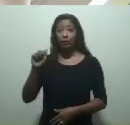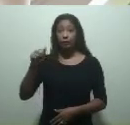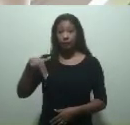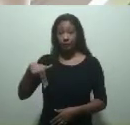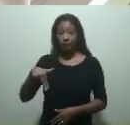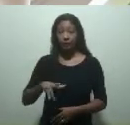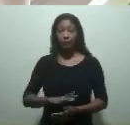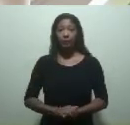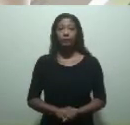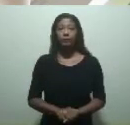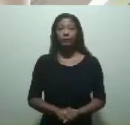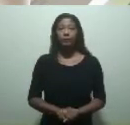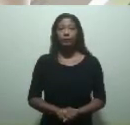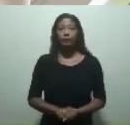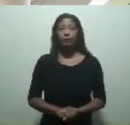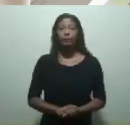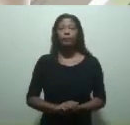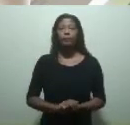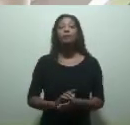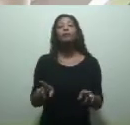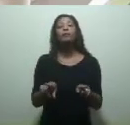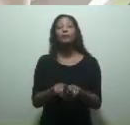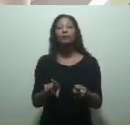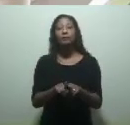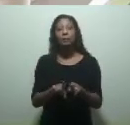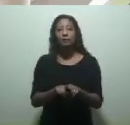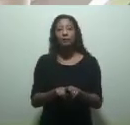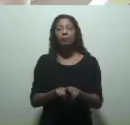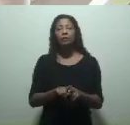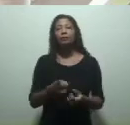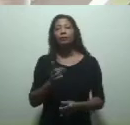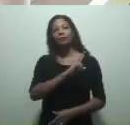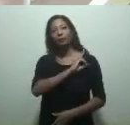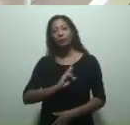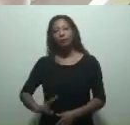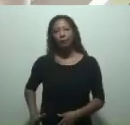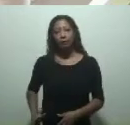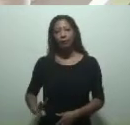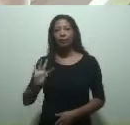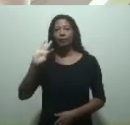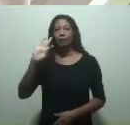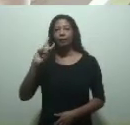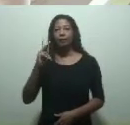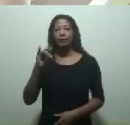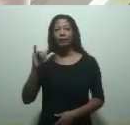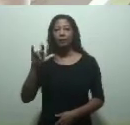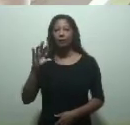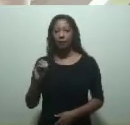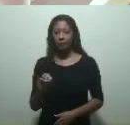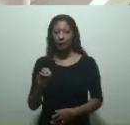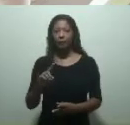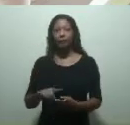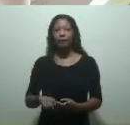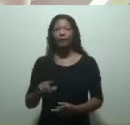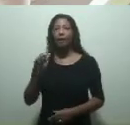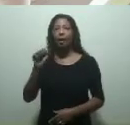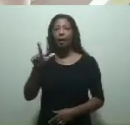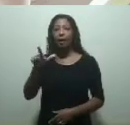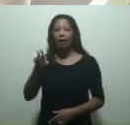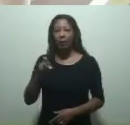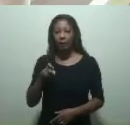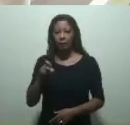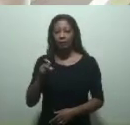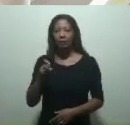Paiva. Além dos demais edis, Antônio Tiago Cartacho Ferreira, Alexandro da Conceição